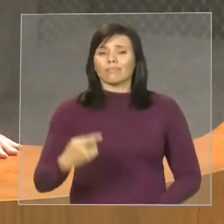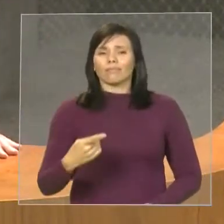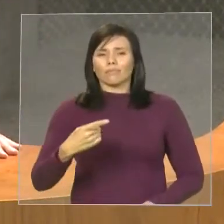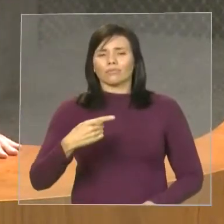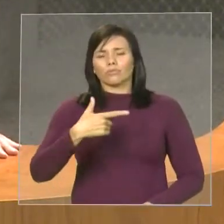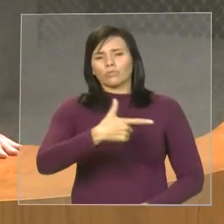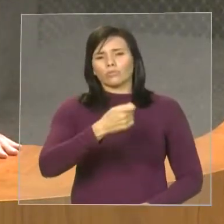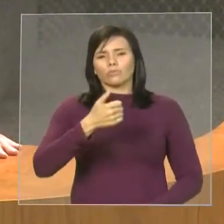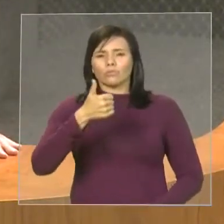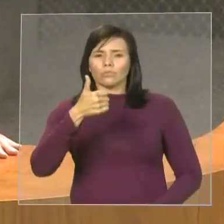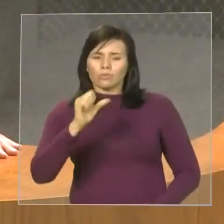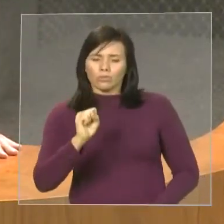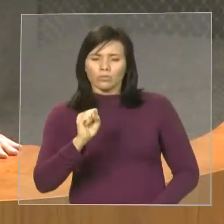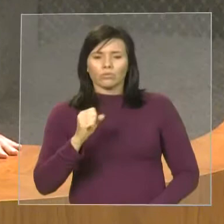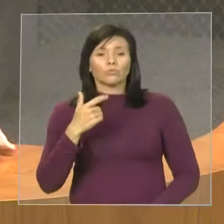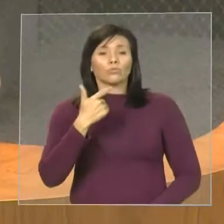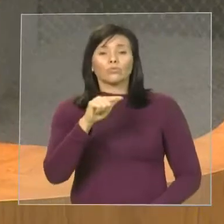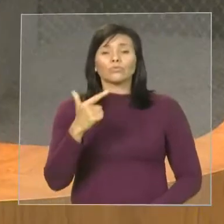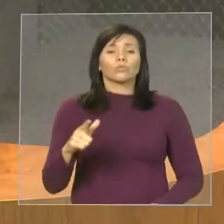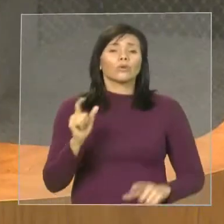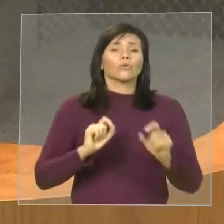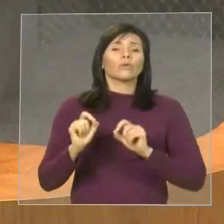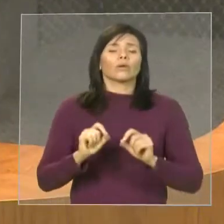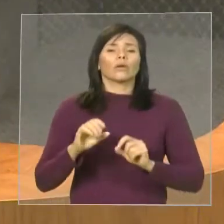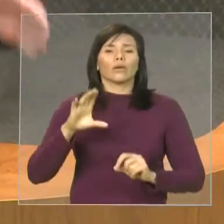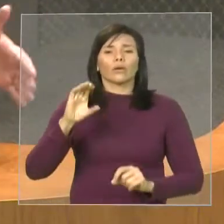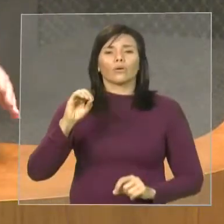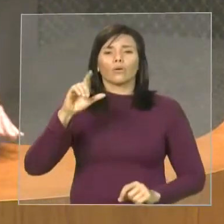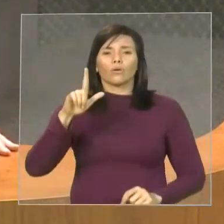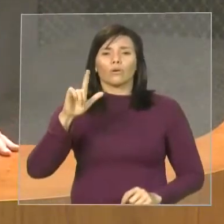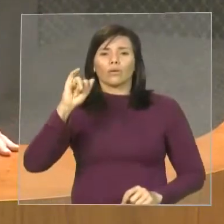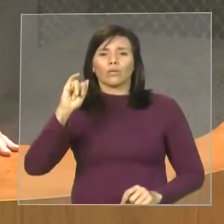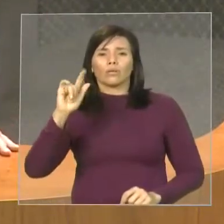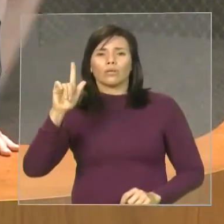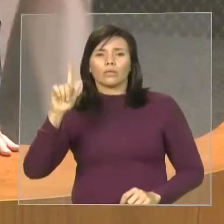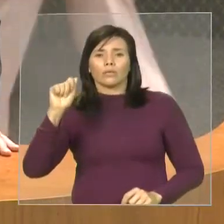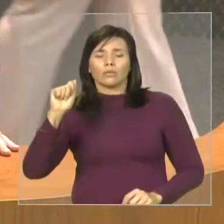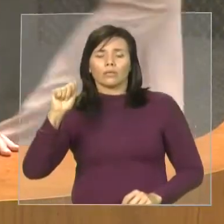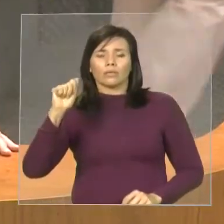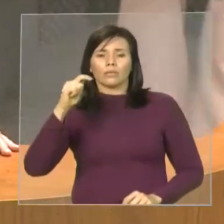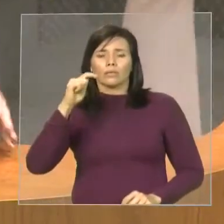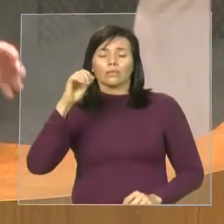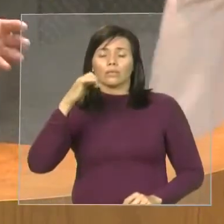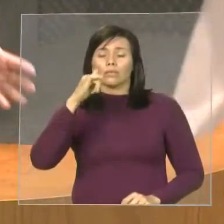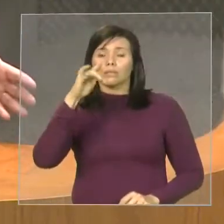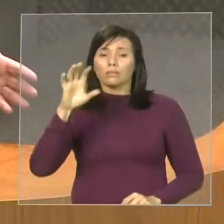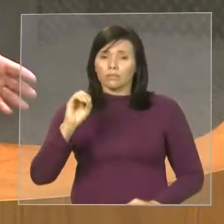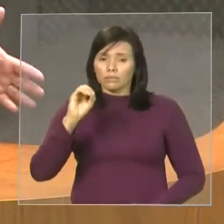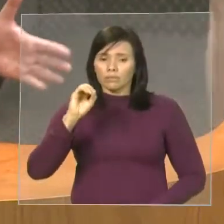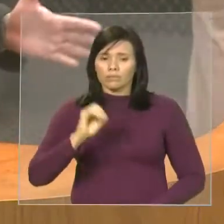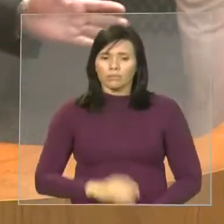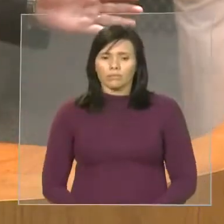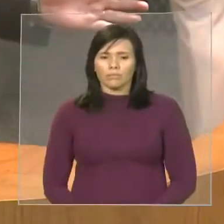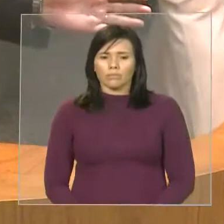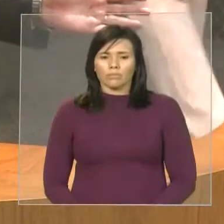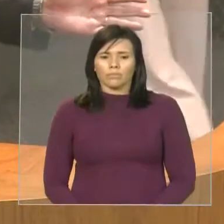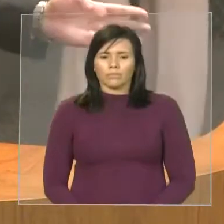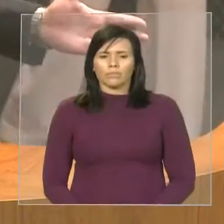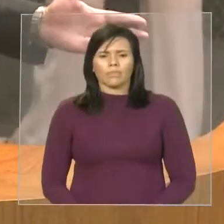não haver mais coligação. Eu acho que essa é uma decisão correta, porque não tem sentido, nas